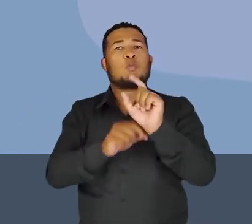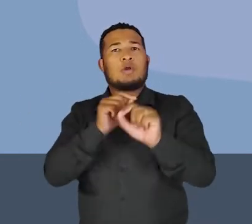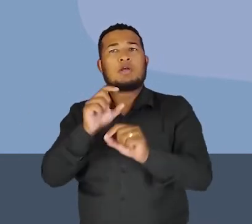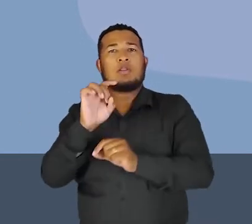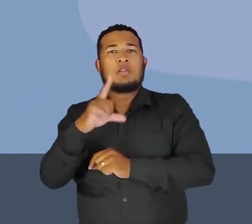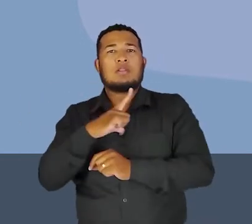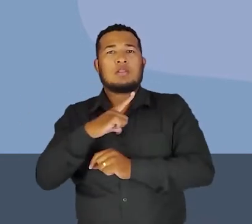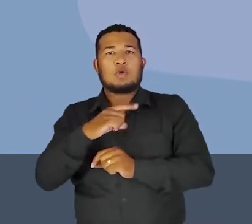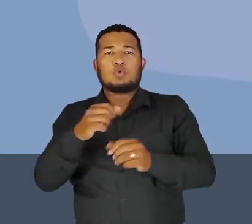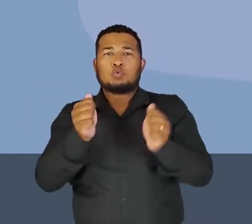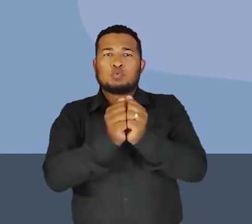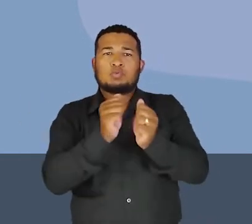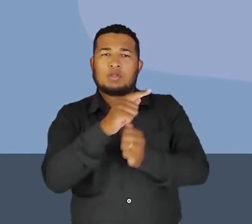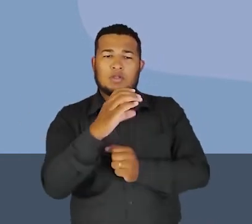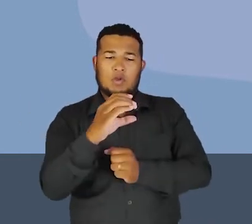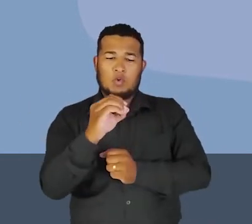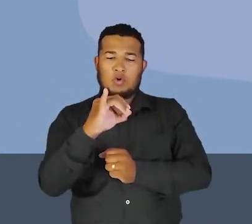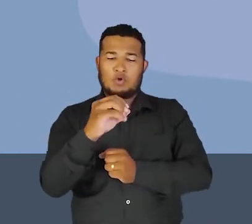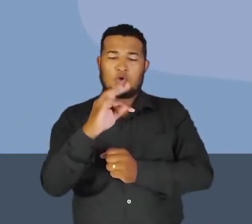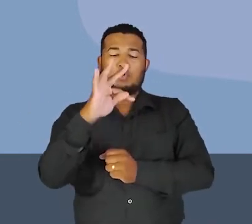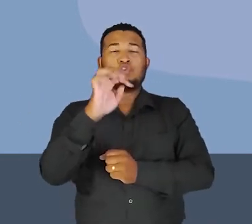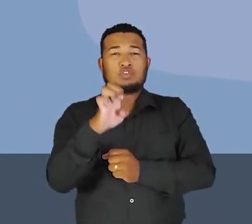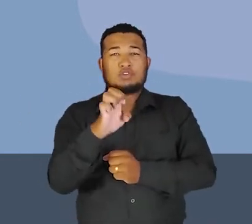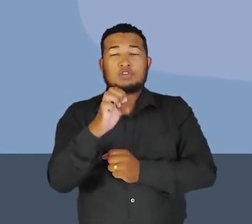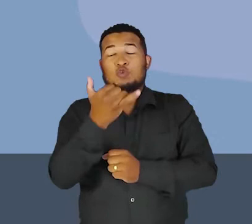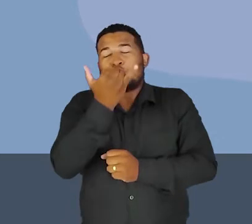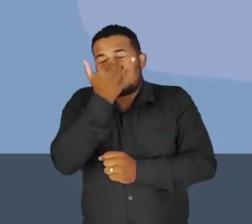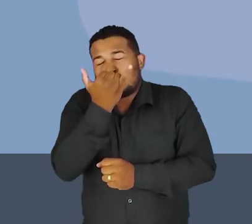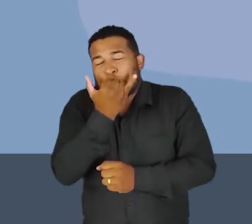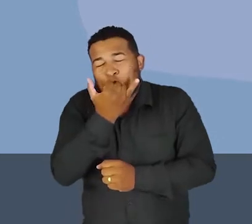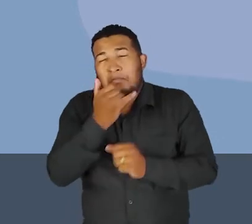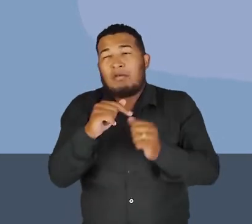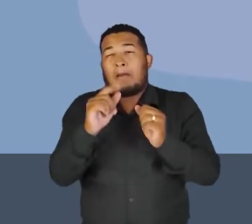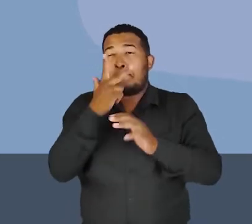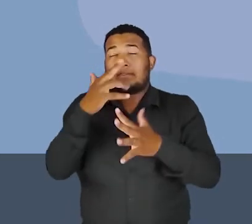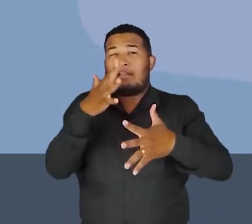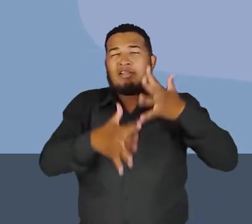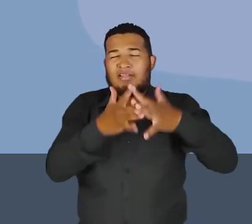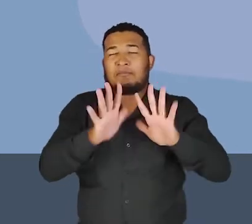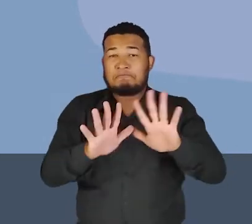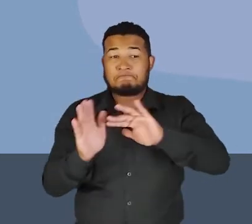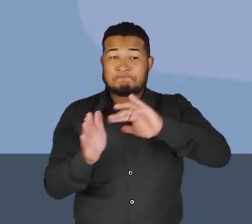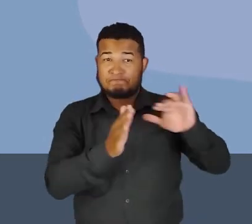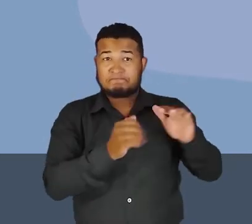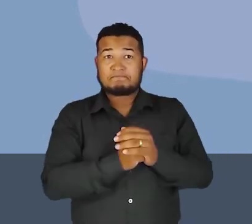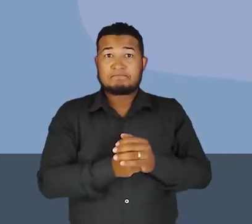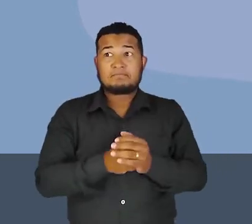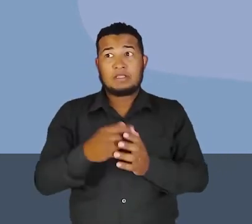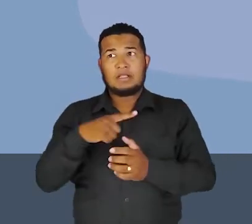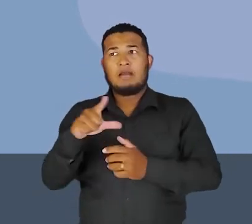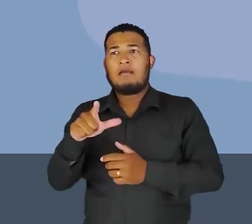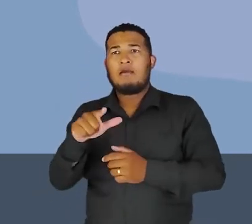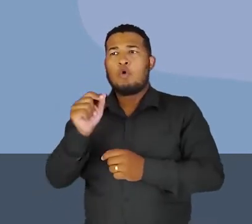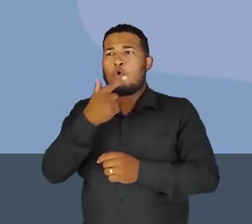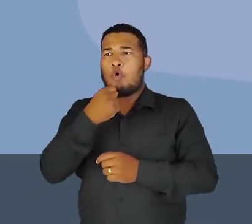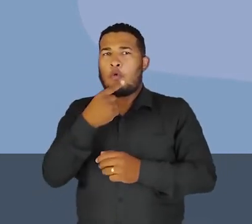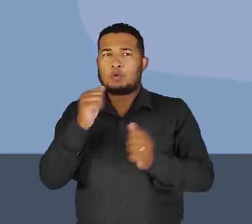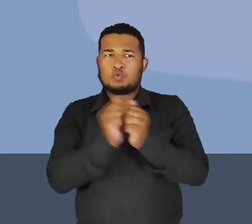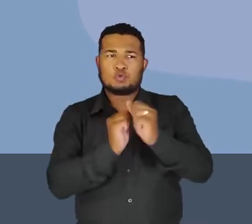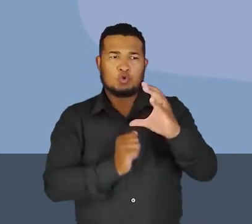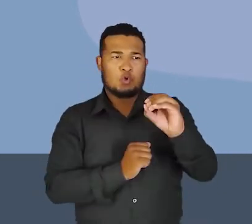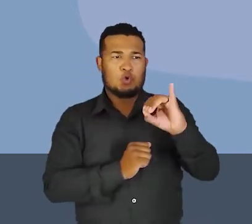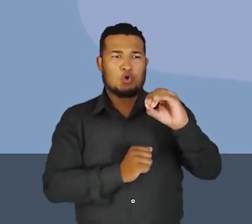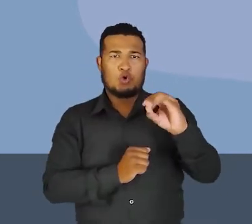um coiote, né? Me perdoe, deu uma falha, ele se tranca com um coiote aí dentro. E aí ele faz